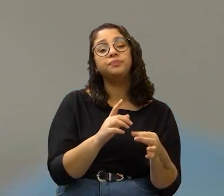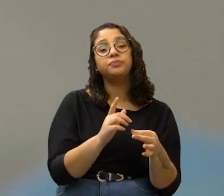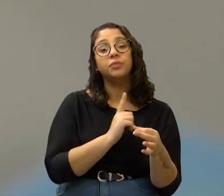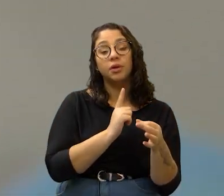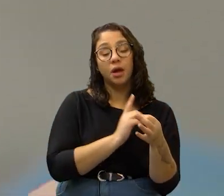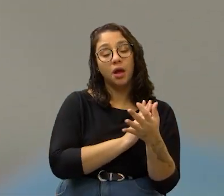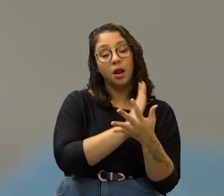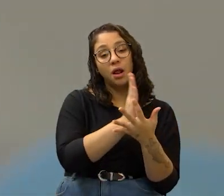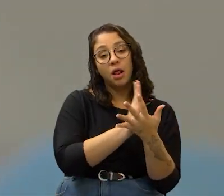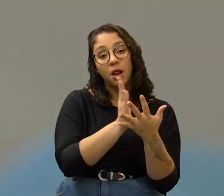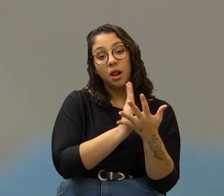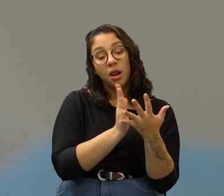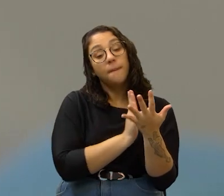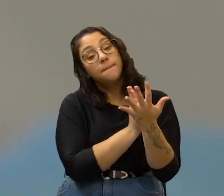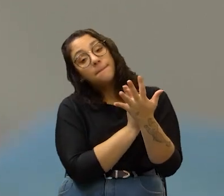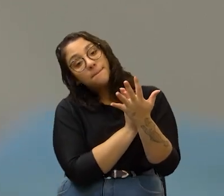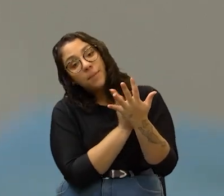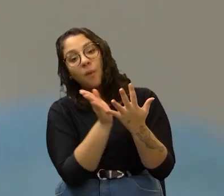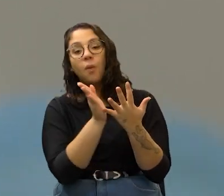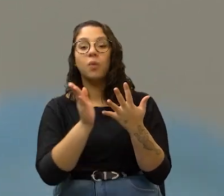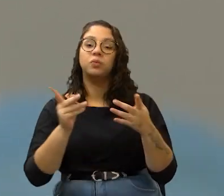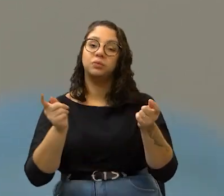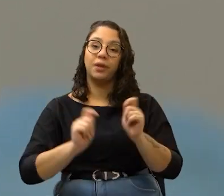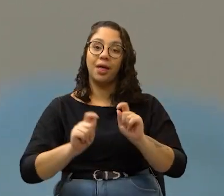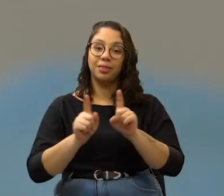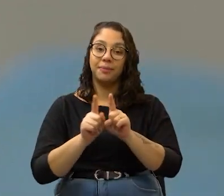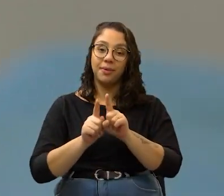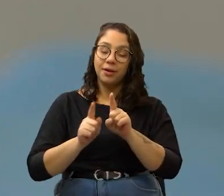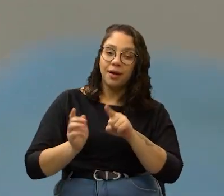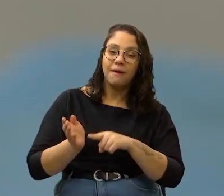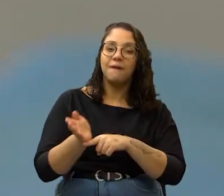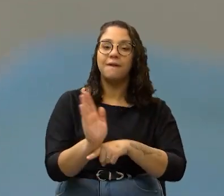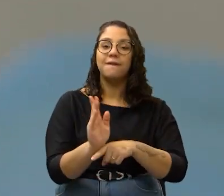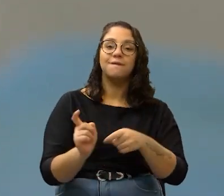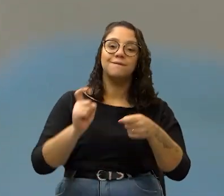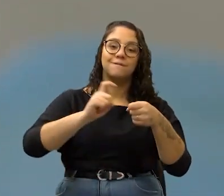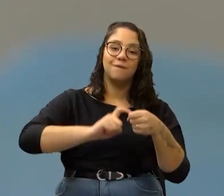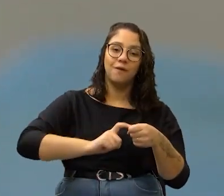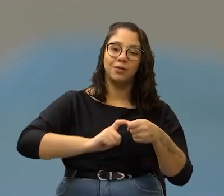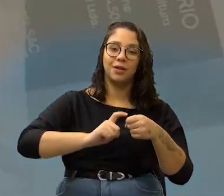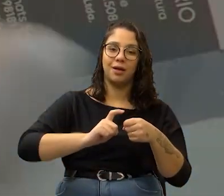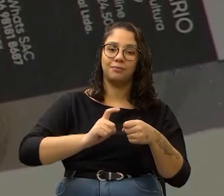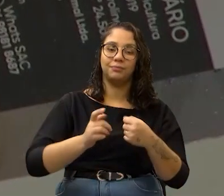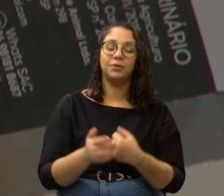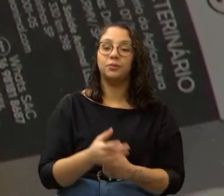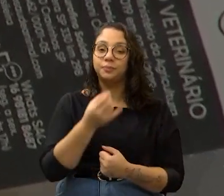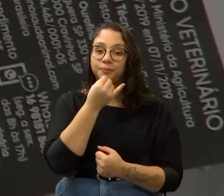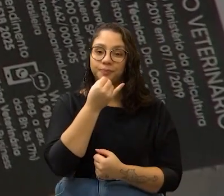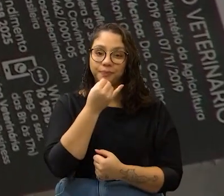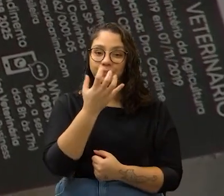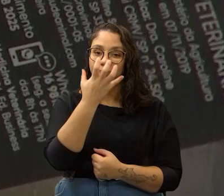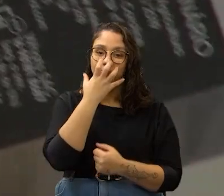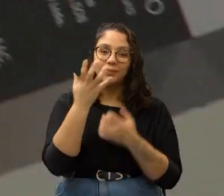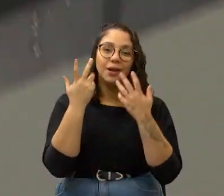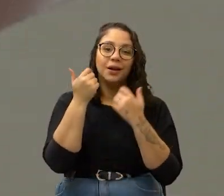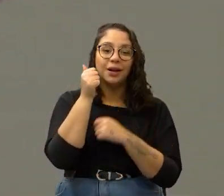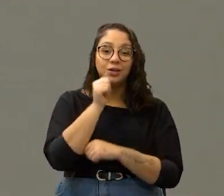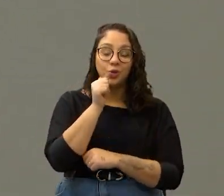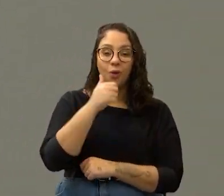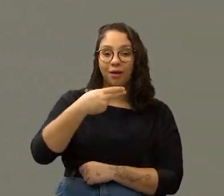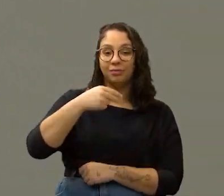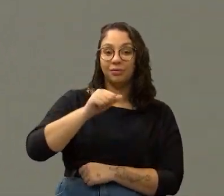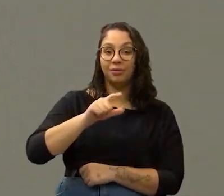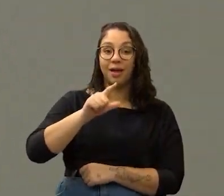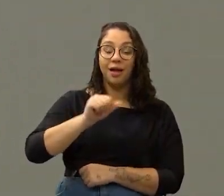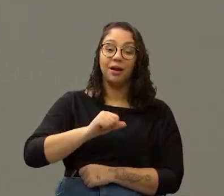essas células têm, muitas vezes, é ter uma contribuição de regeneração. Então, por exemplo, a cachorrinha que a gente vai ver aqui, a Nala,